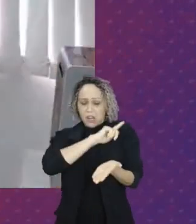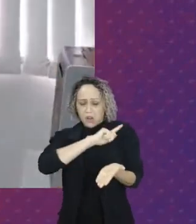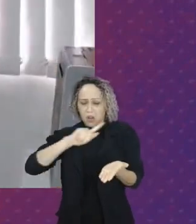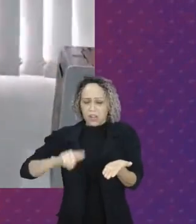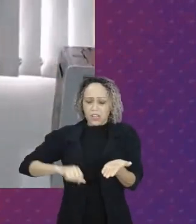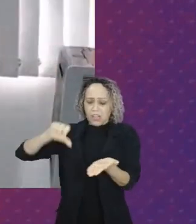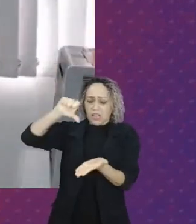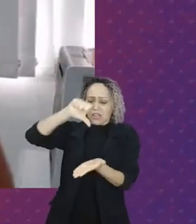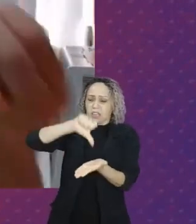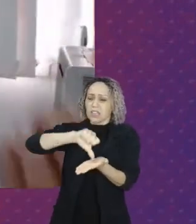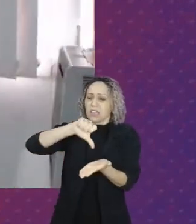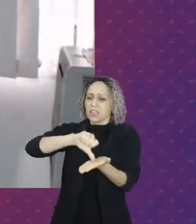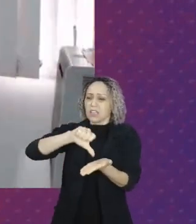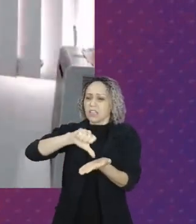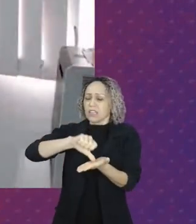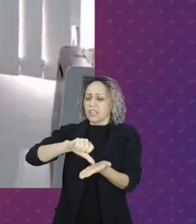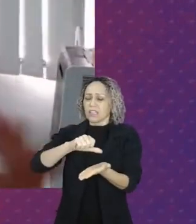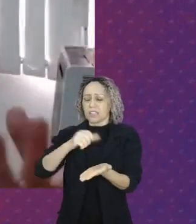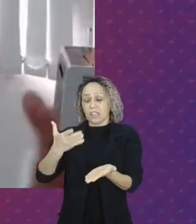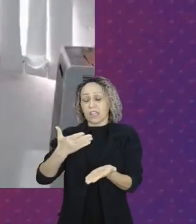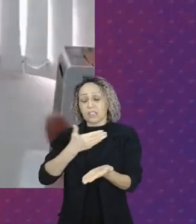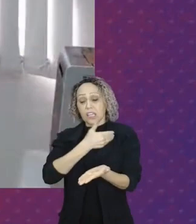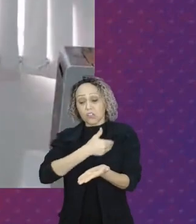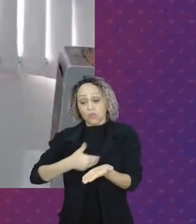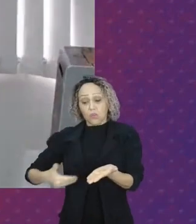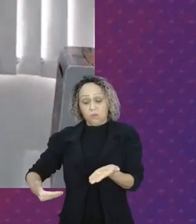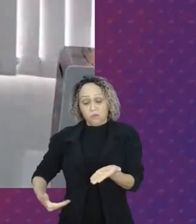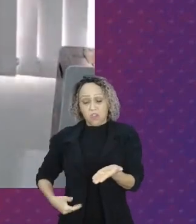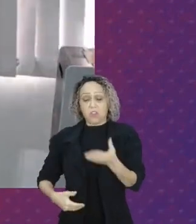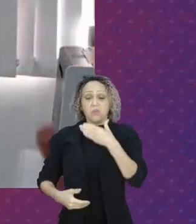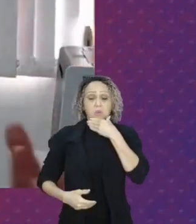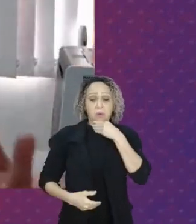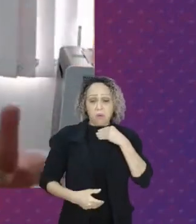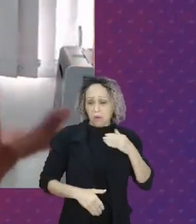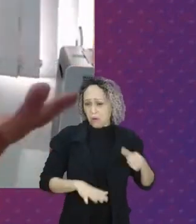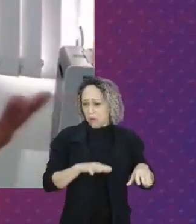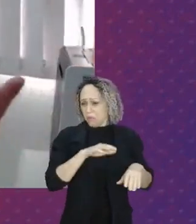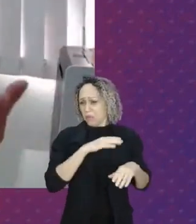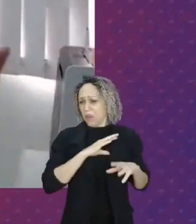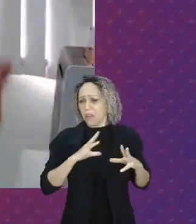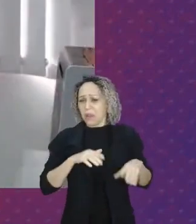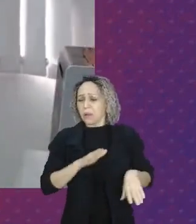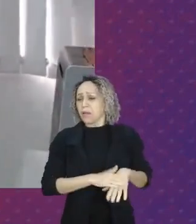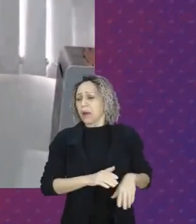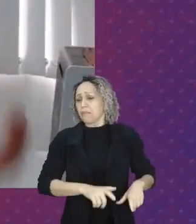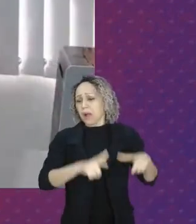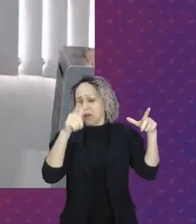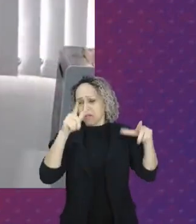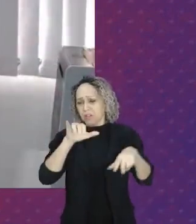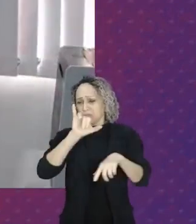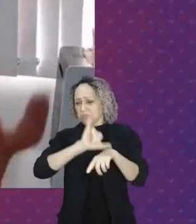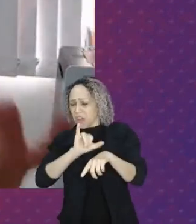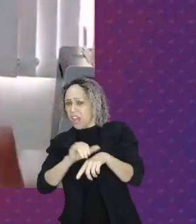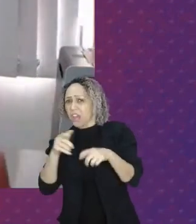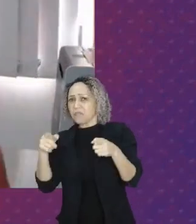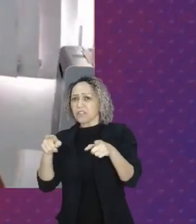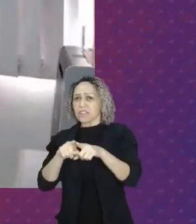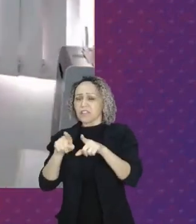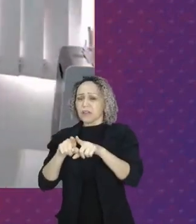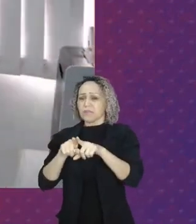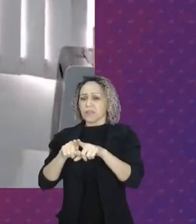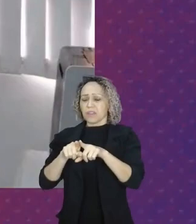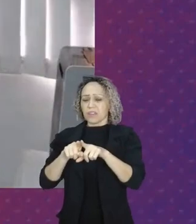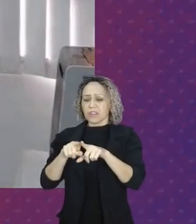das administrações, coordenações, em alguns lugares ainda chamam delegacias, né, de regionais de ensino,